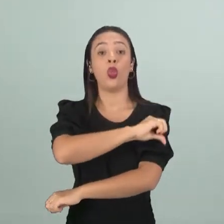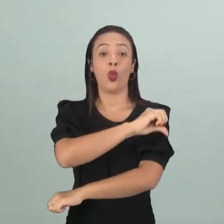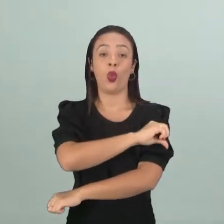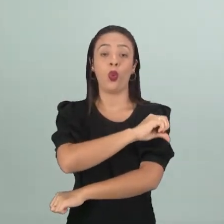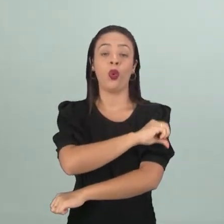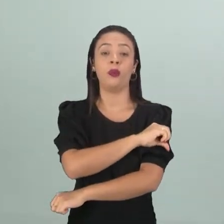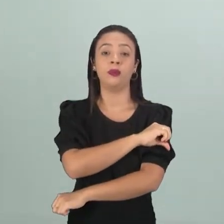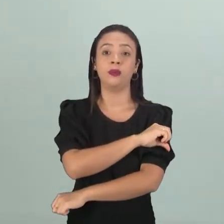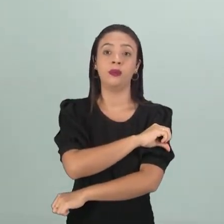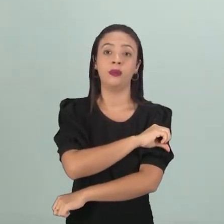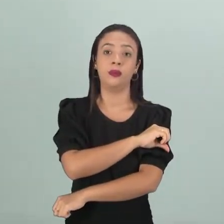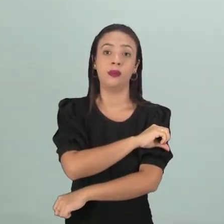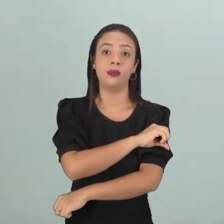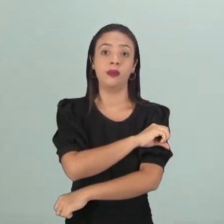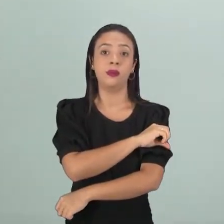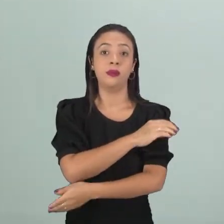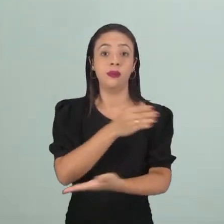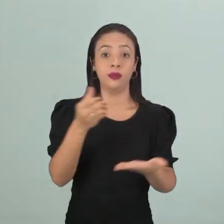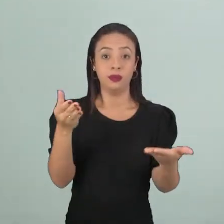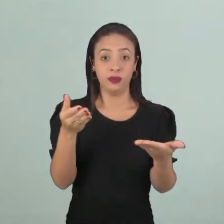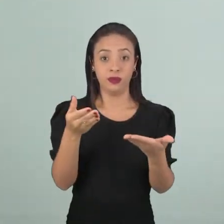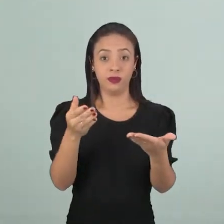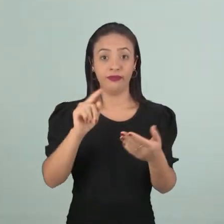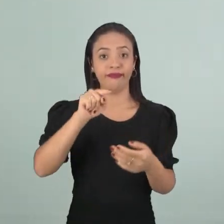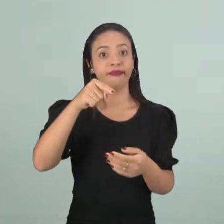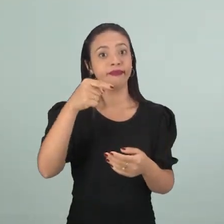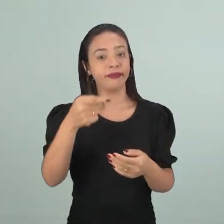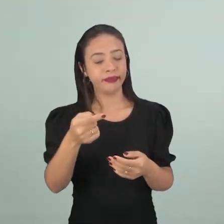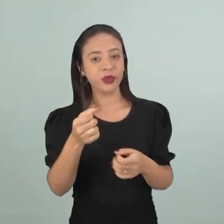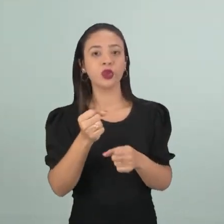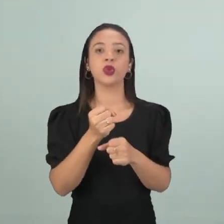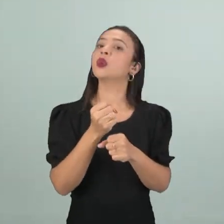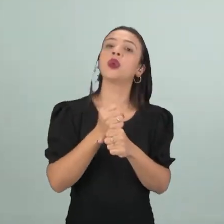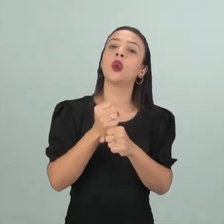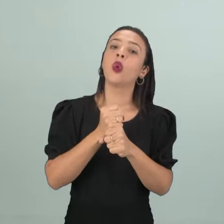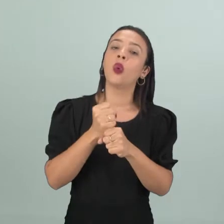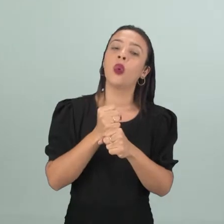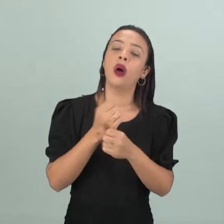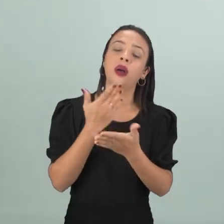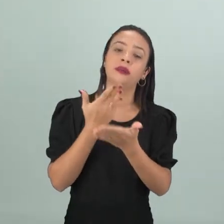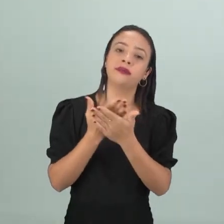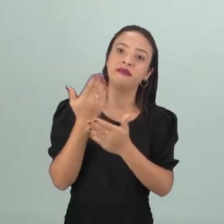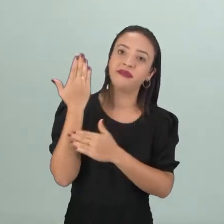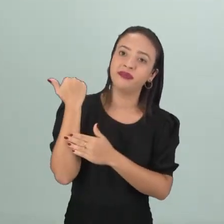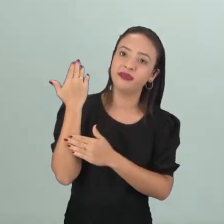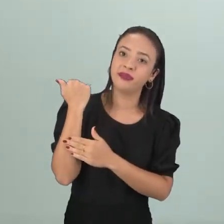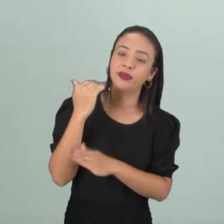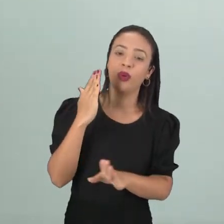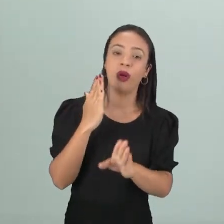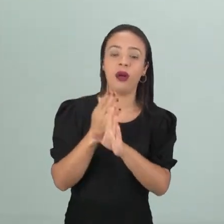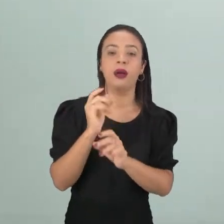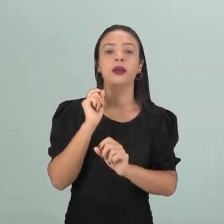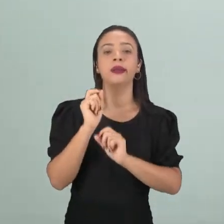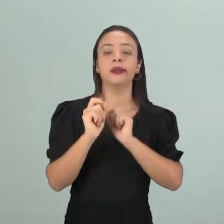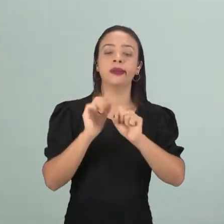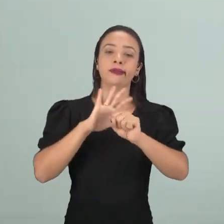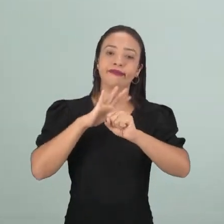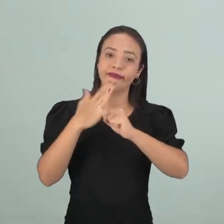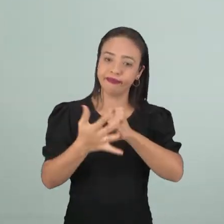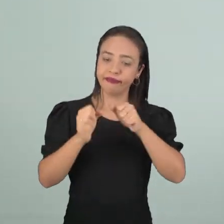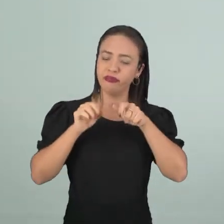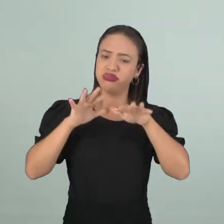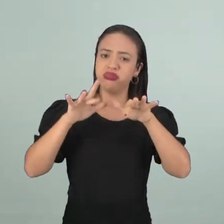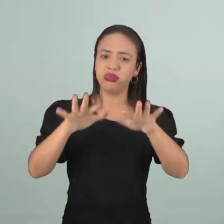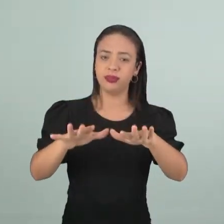fundamental. Nesse novo período, após esse ano letivo que a gente teve muito conturbado por conta da pandemia e do